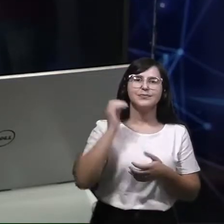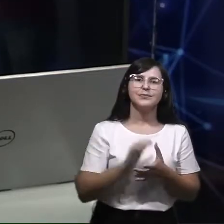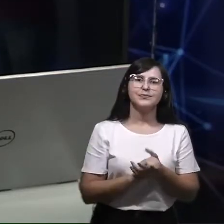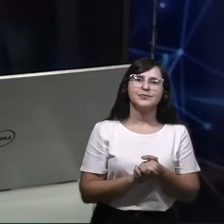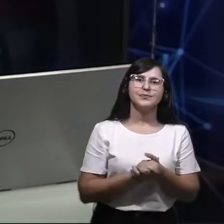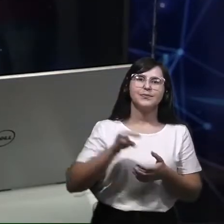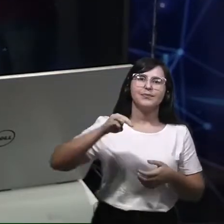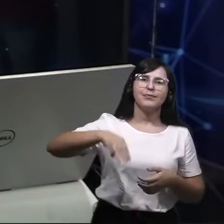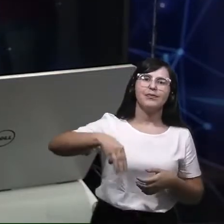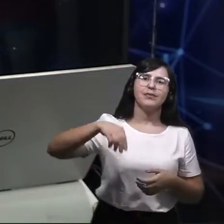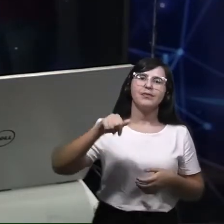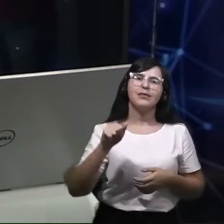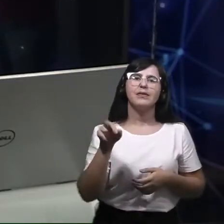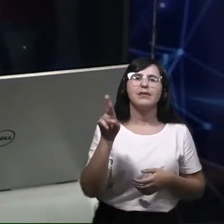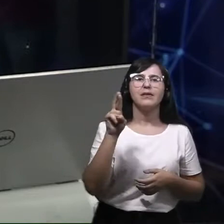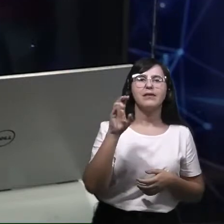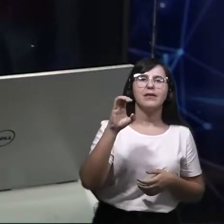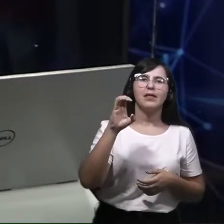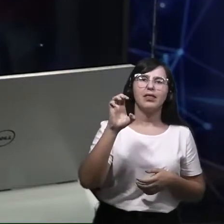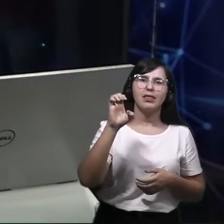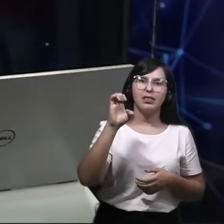Candidato Maciel do Nascimento.